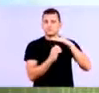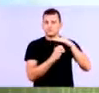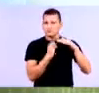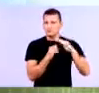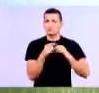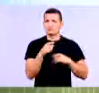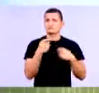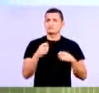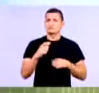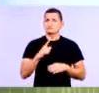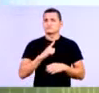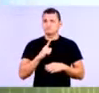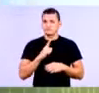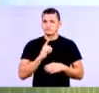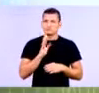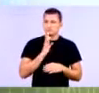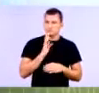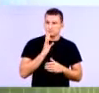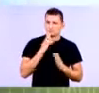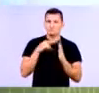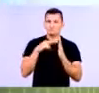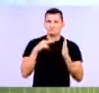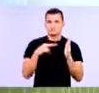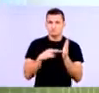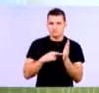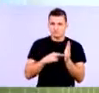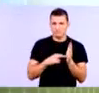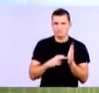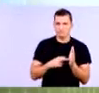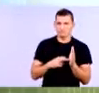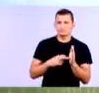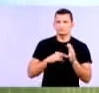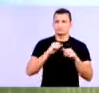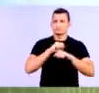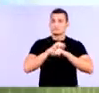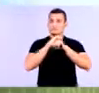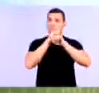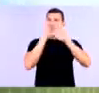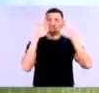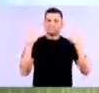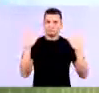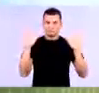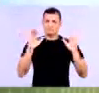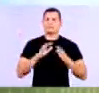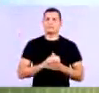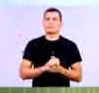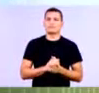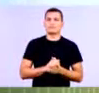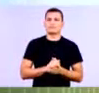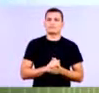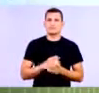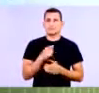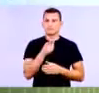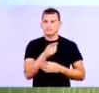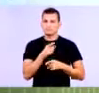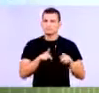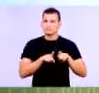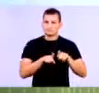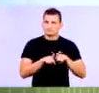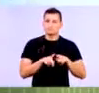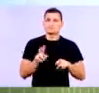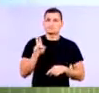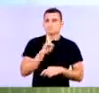deve ter conhecimento dessas regras de forma muito clara e que ele as